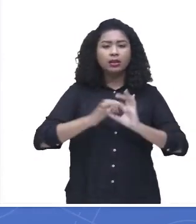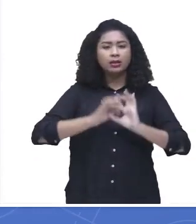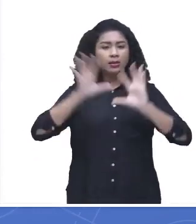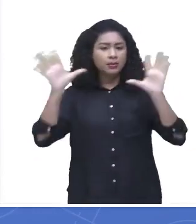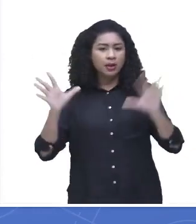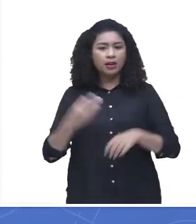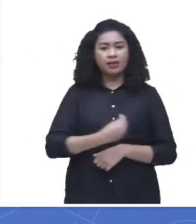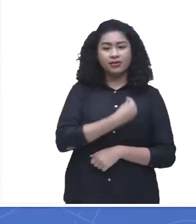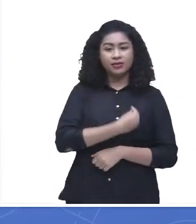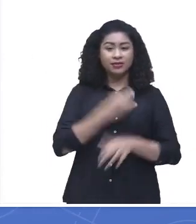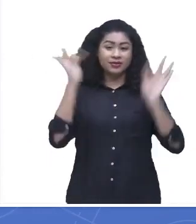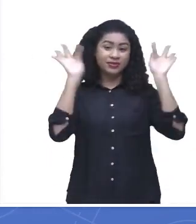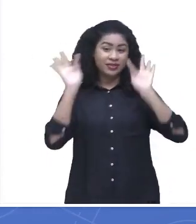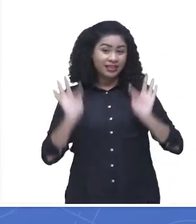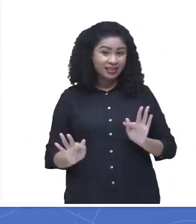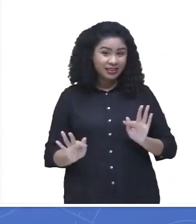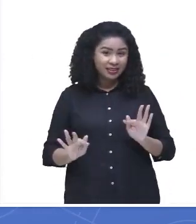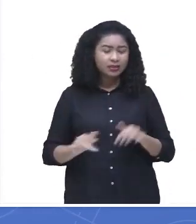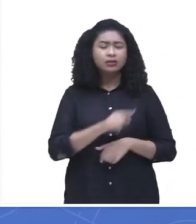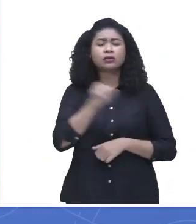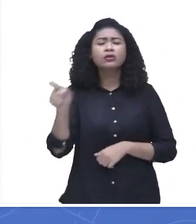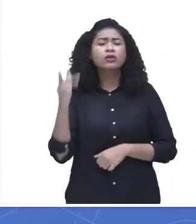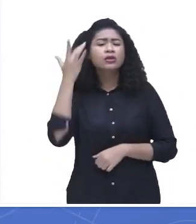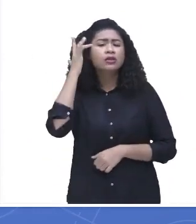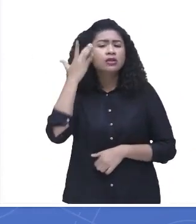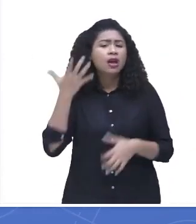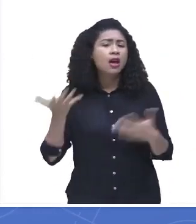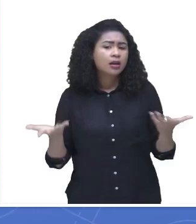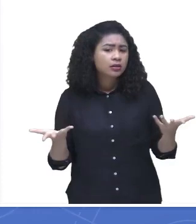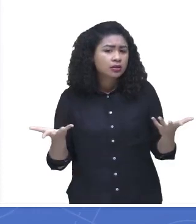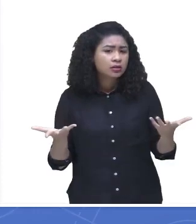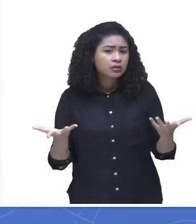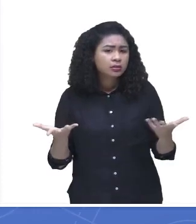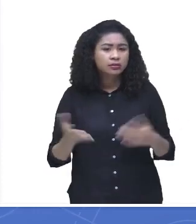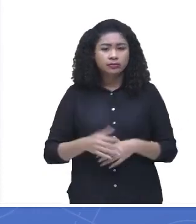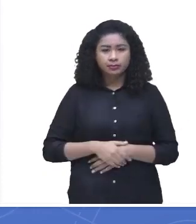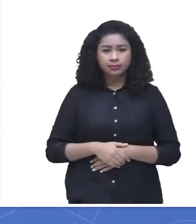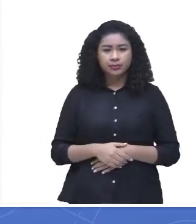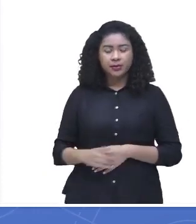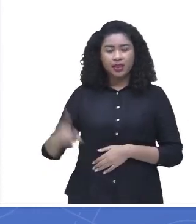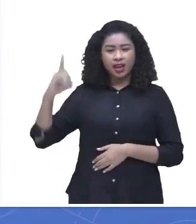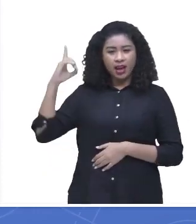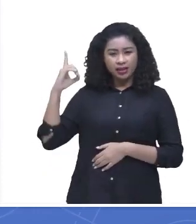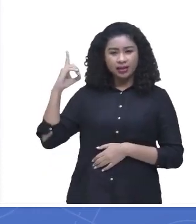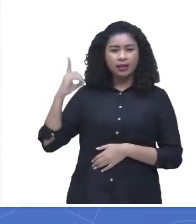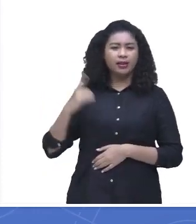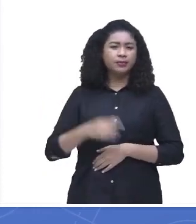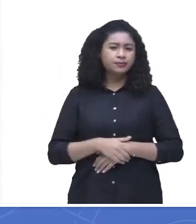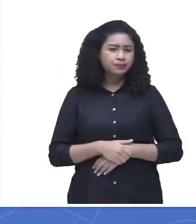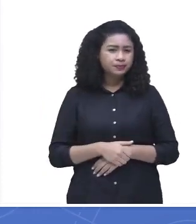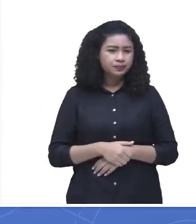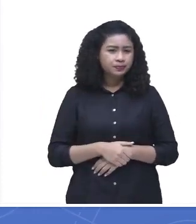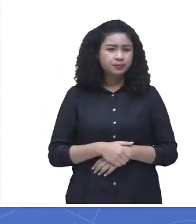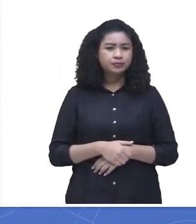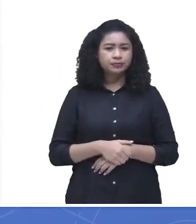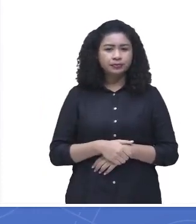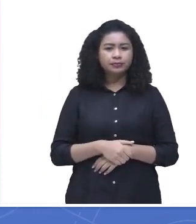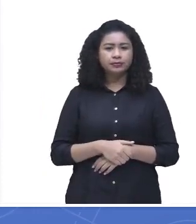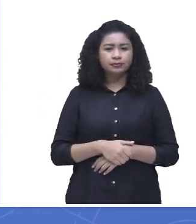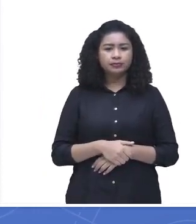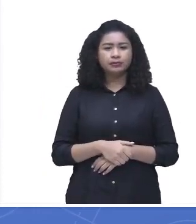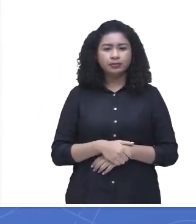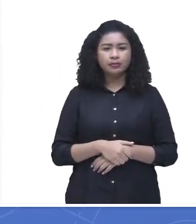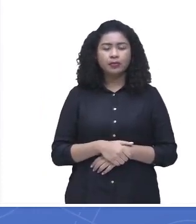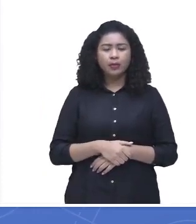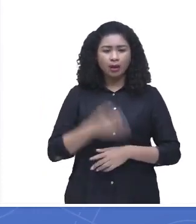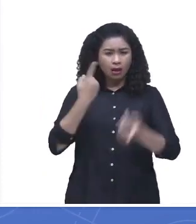felicidade. O que vocês acham aí? Só para eliminar a D, vocês já pegaram a alternativa correta, a Revolução Francesa exerceu forte